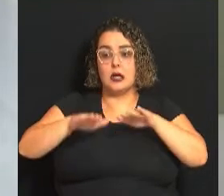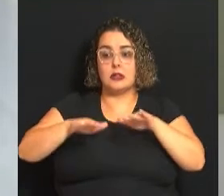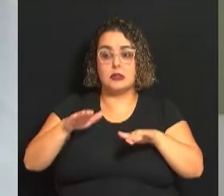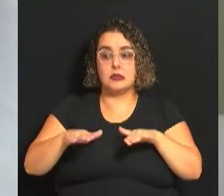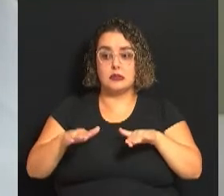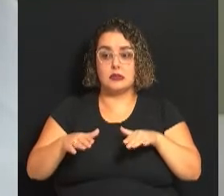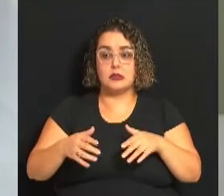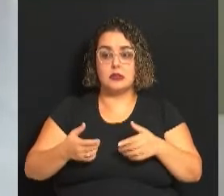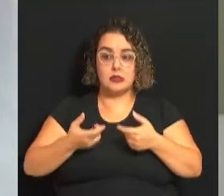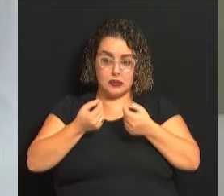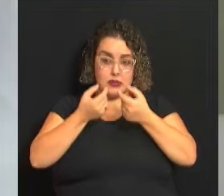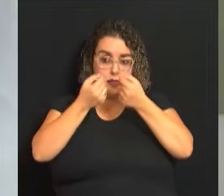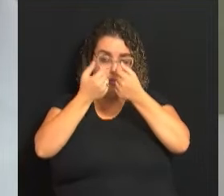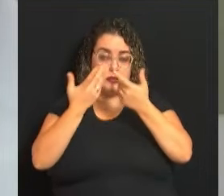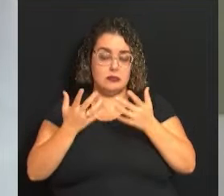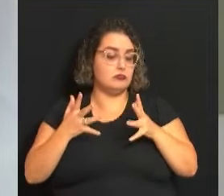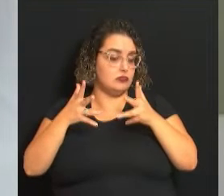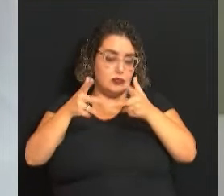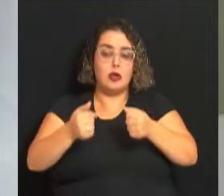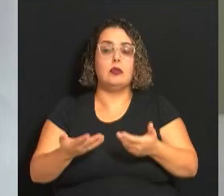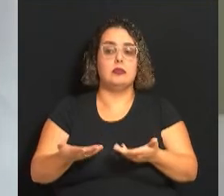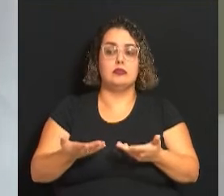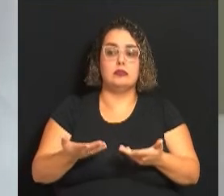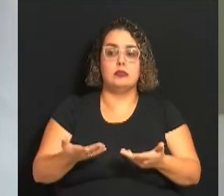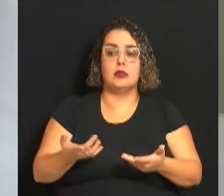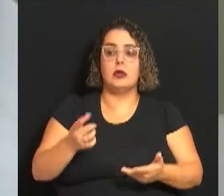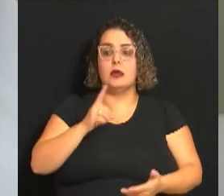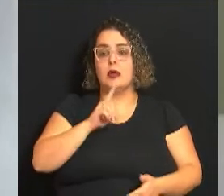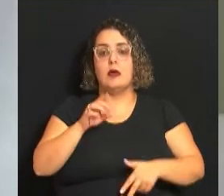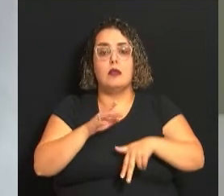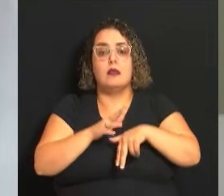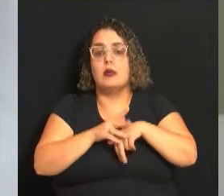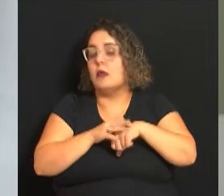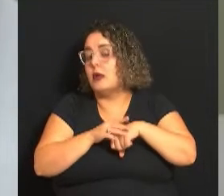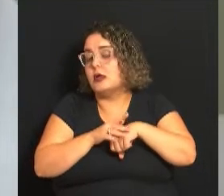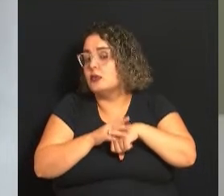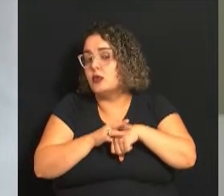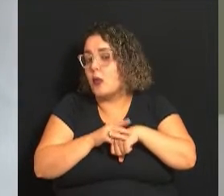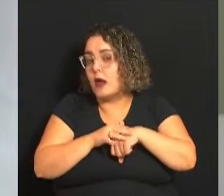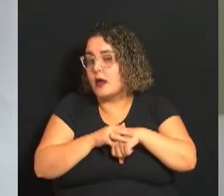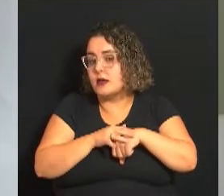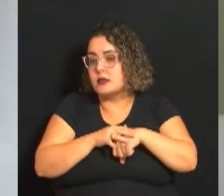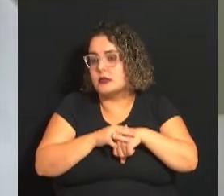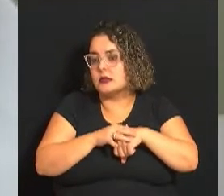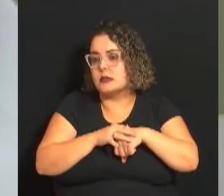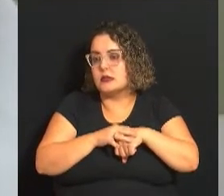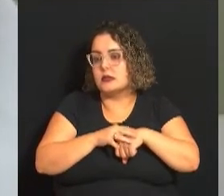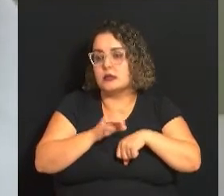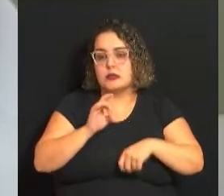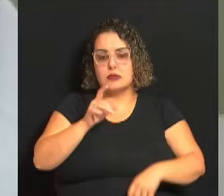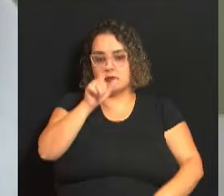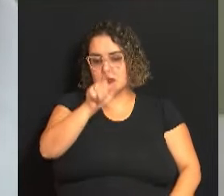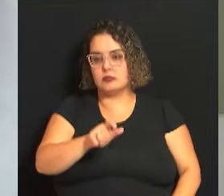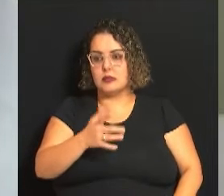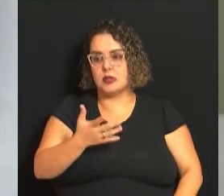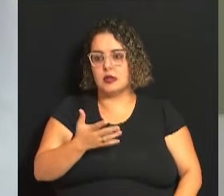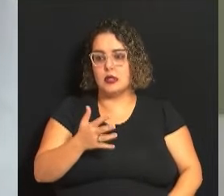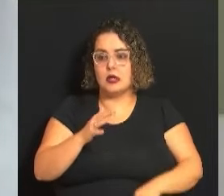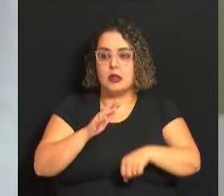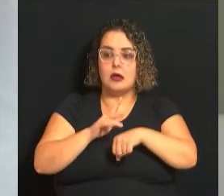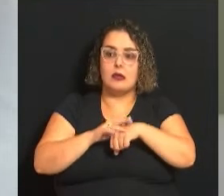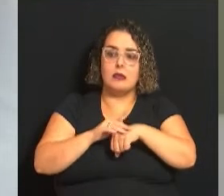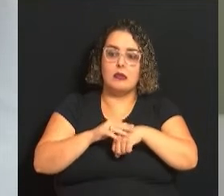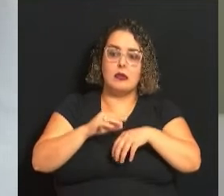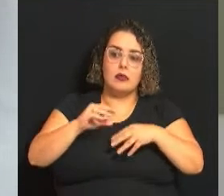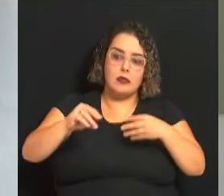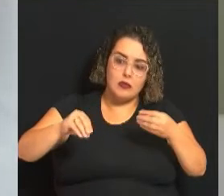câncer, até de uma maneira geral, não é uma doença só da pessoa, ela é uma doença que envolve